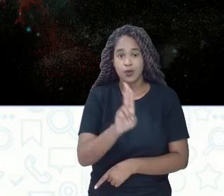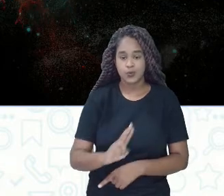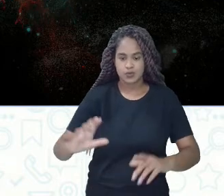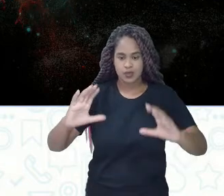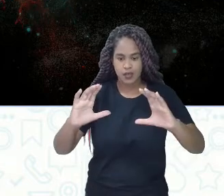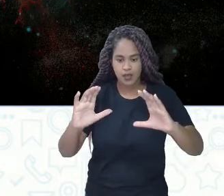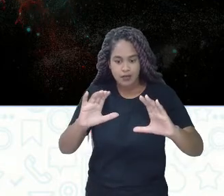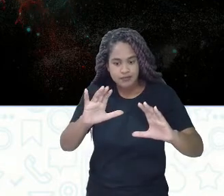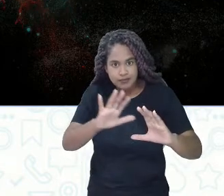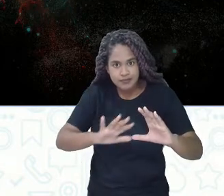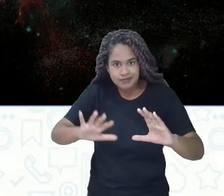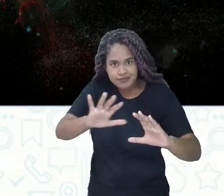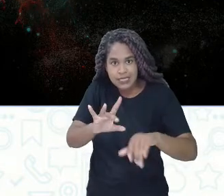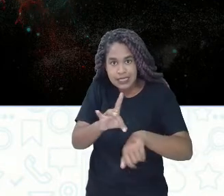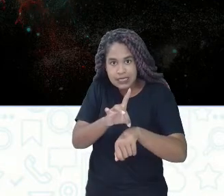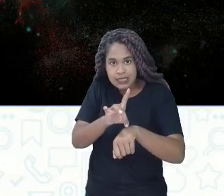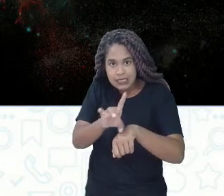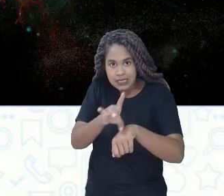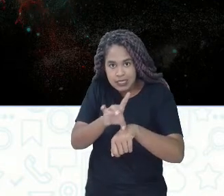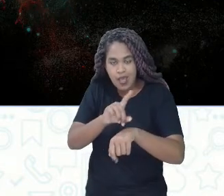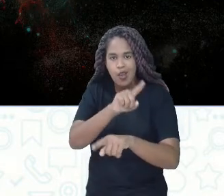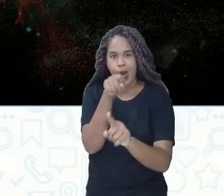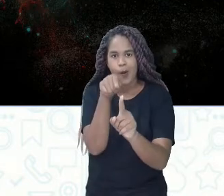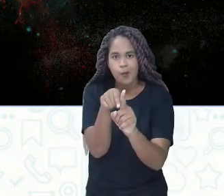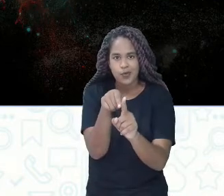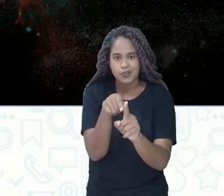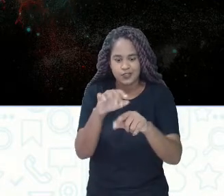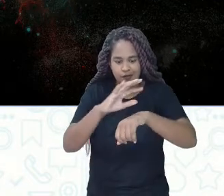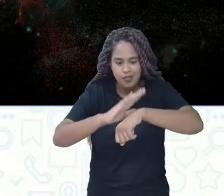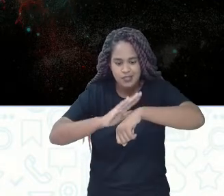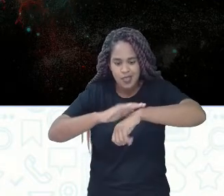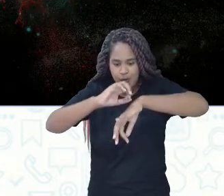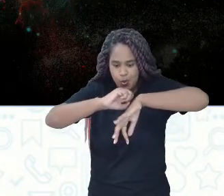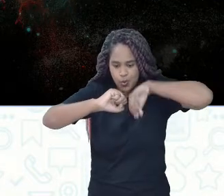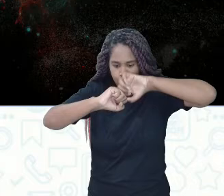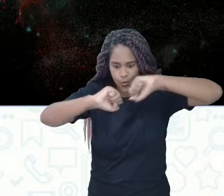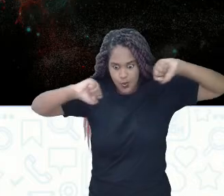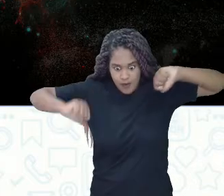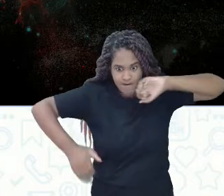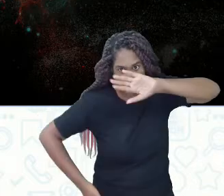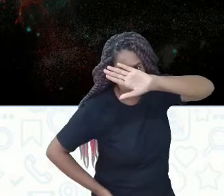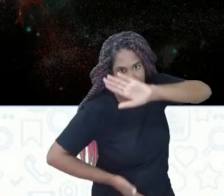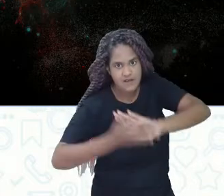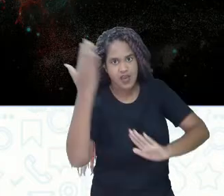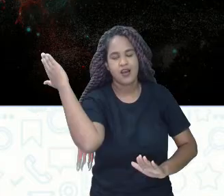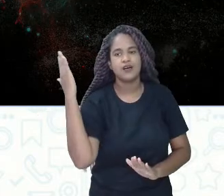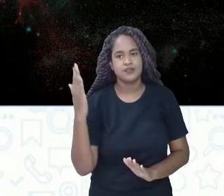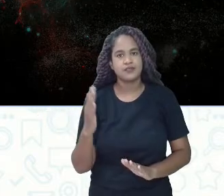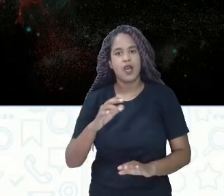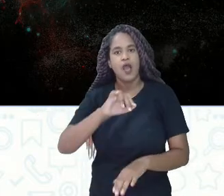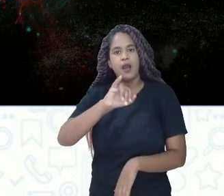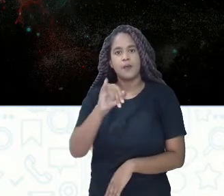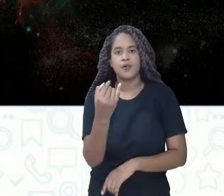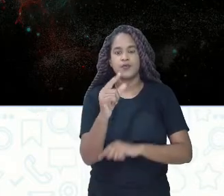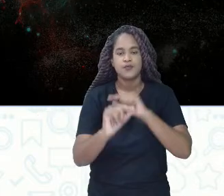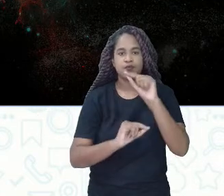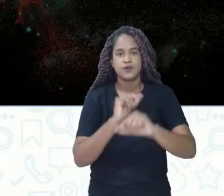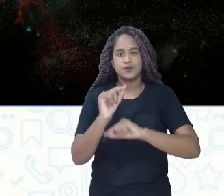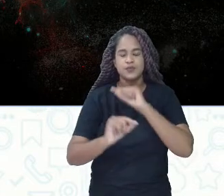tempo. O filme usa a ideia de uma nave que, se aproveitando do movimento giratório de um buraco negro para